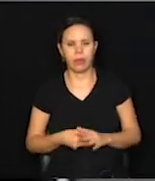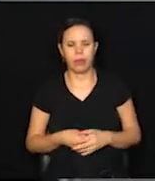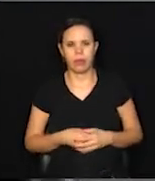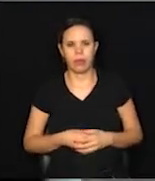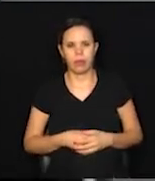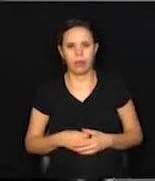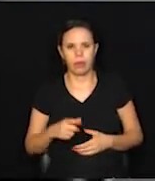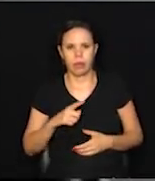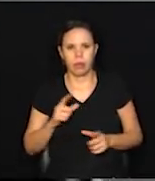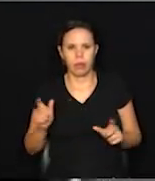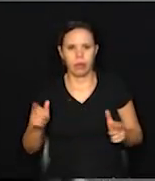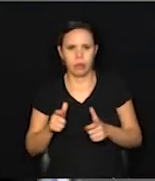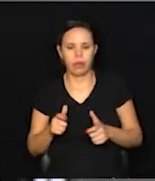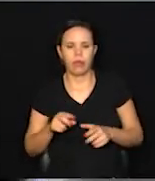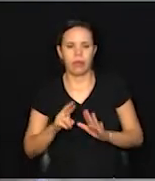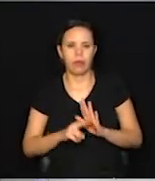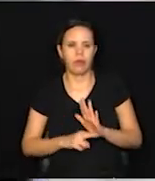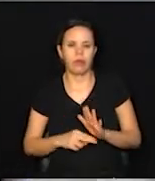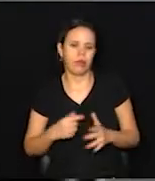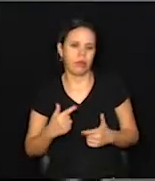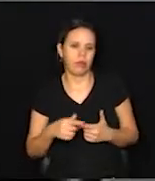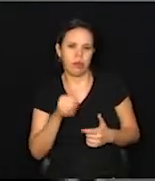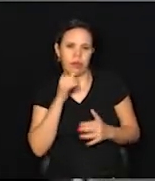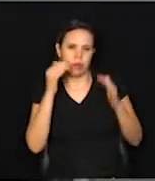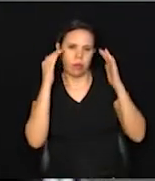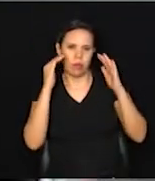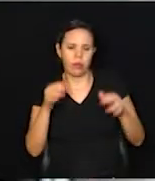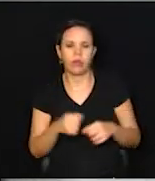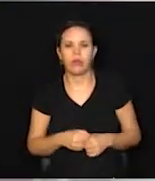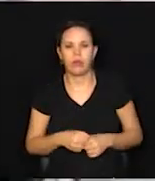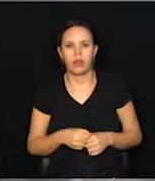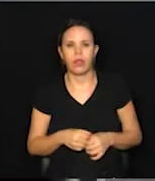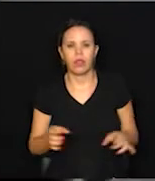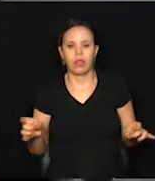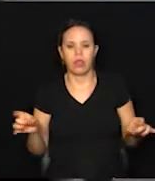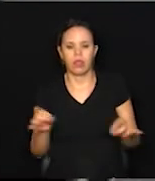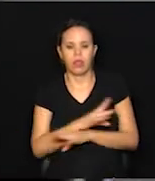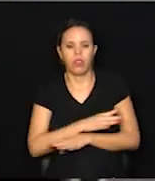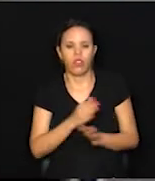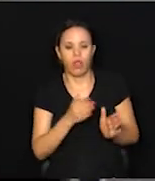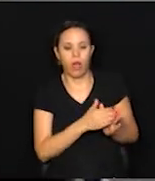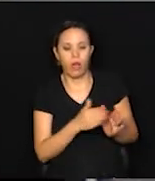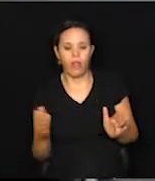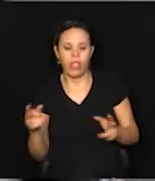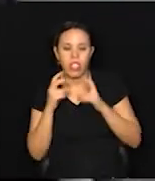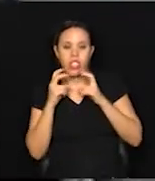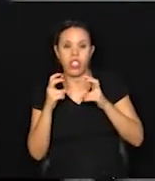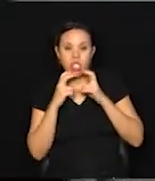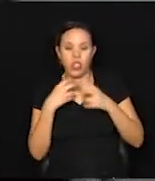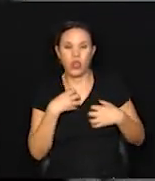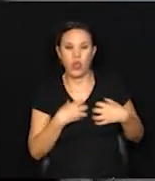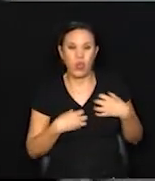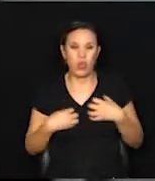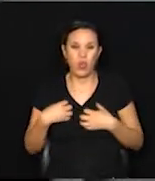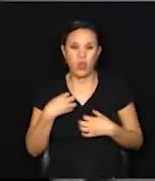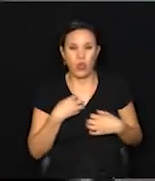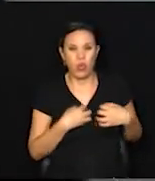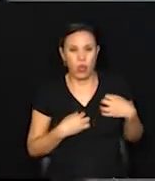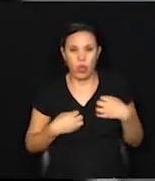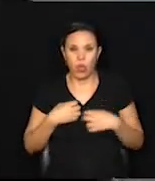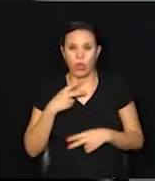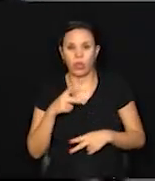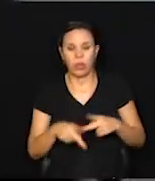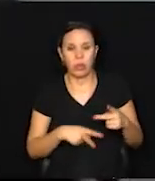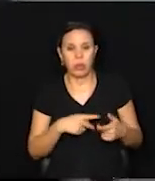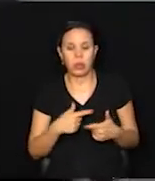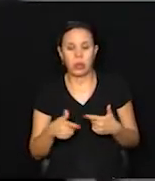a reversão dessas medidas, né? A saída da fase emergencial, tudo isso dá uma sensação para as pessoas de que